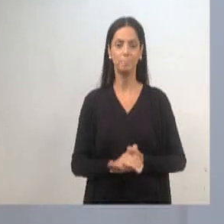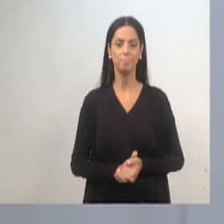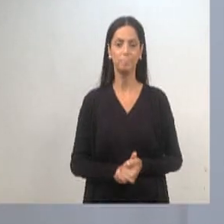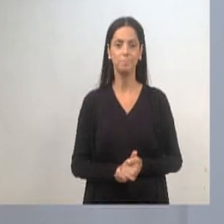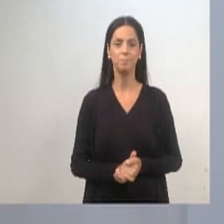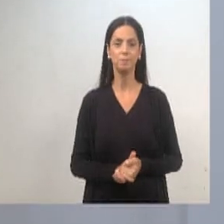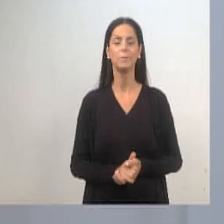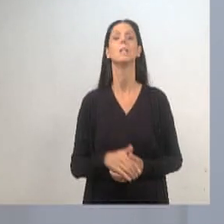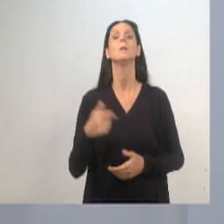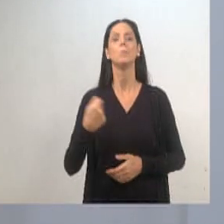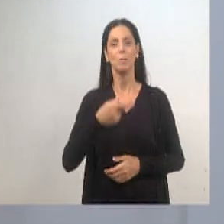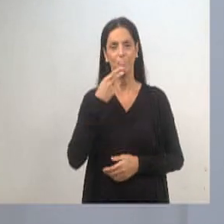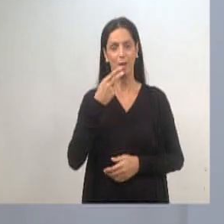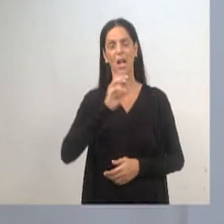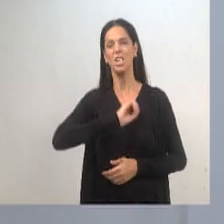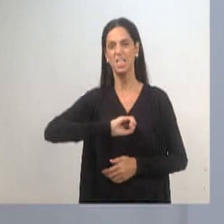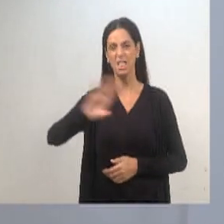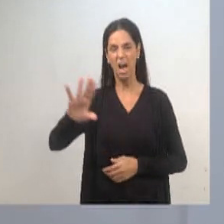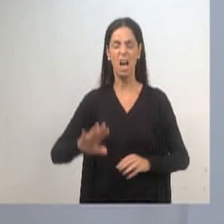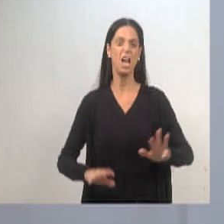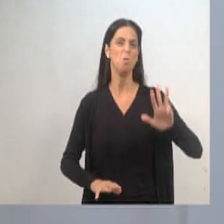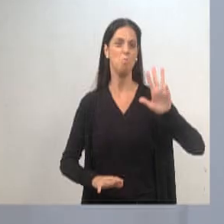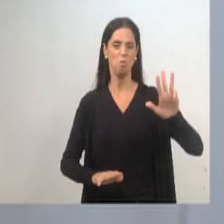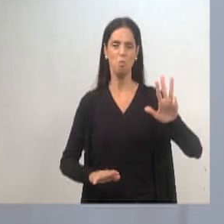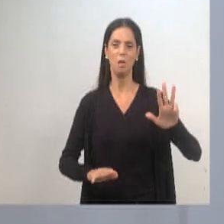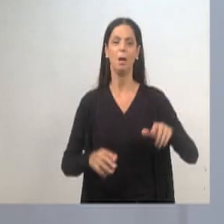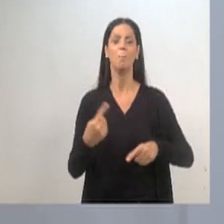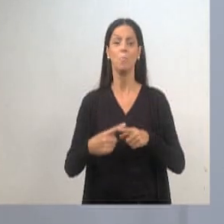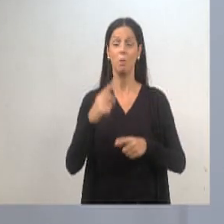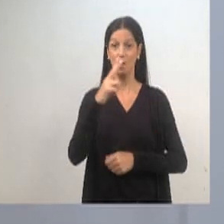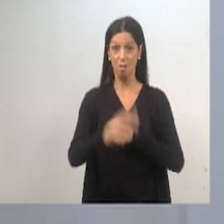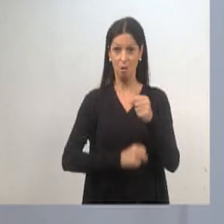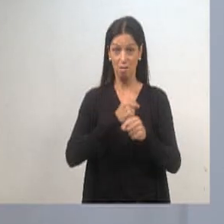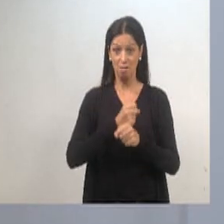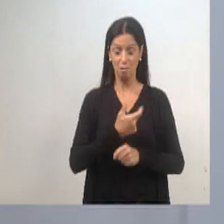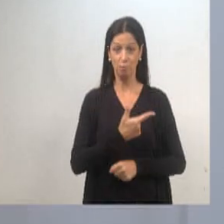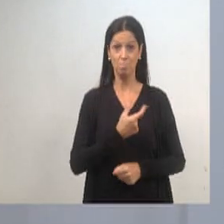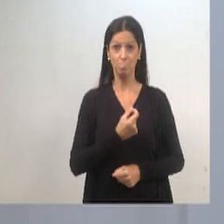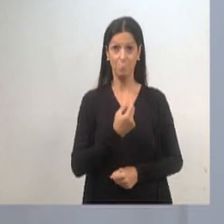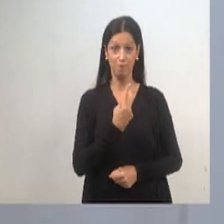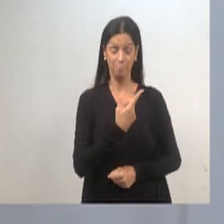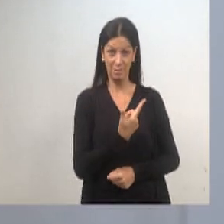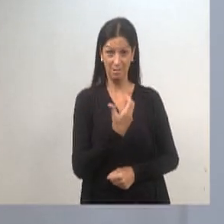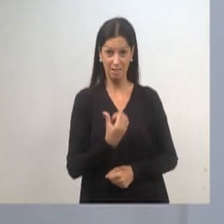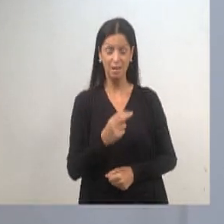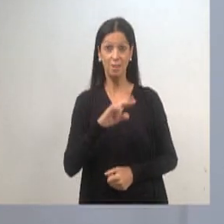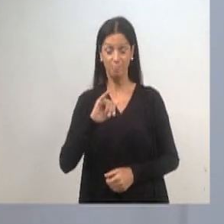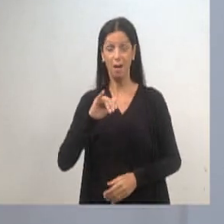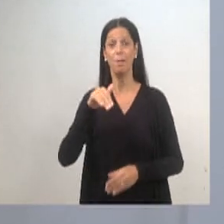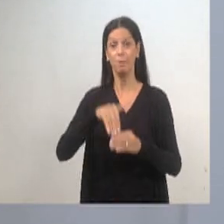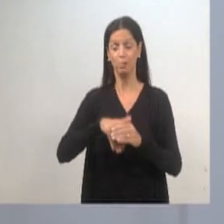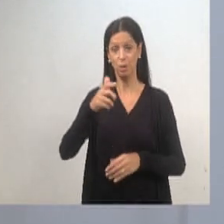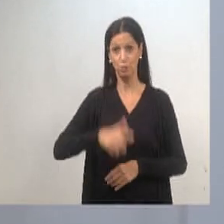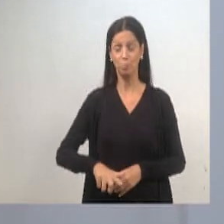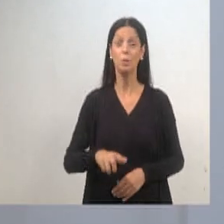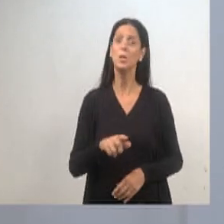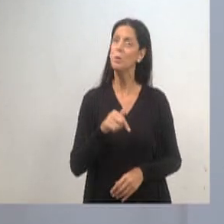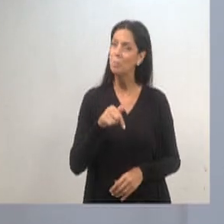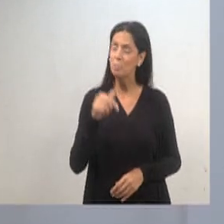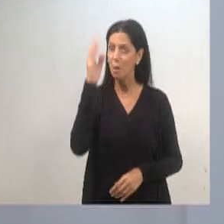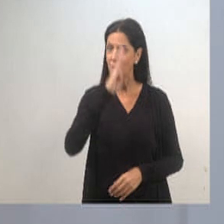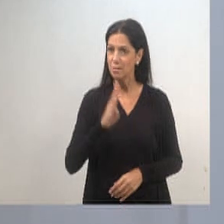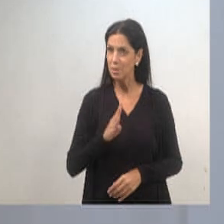fora Lula o mais rápido possível, porque a eleição, inclusive, já está aí, 2026 está aí, e o Brasil não pode tomar a decisão de continuar com esse